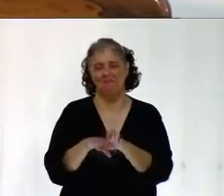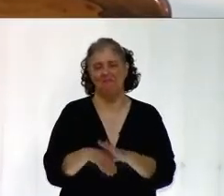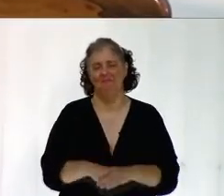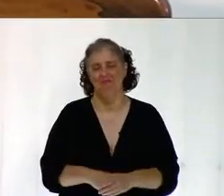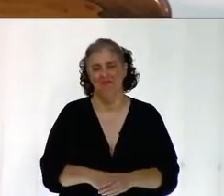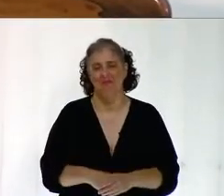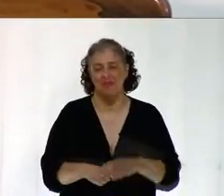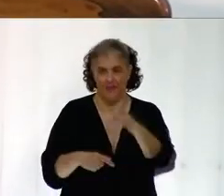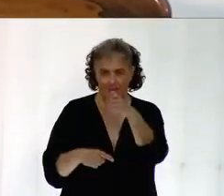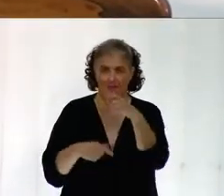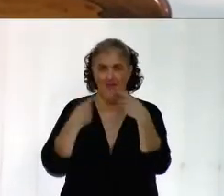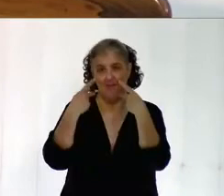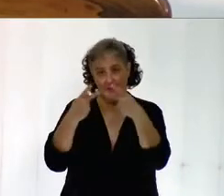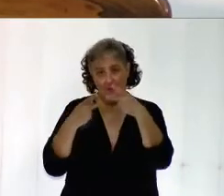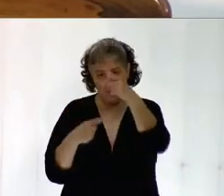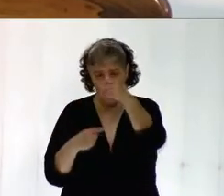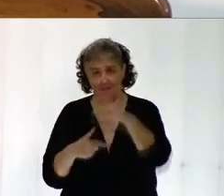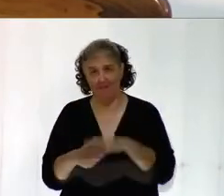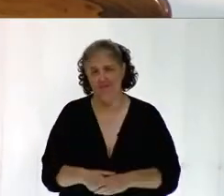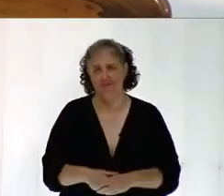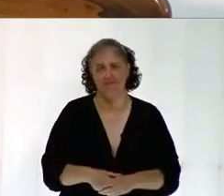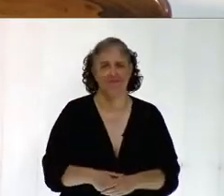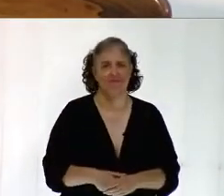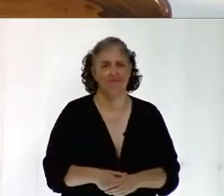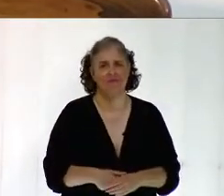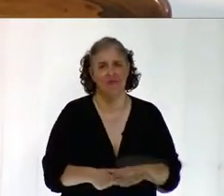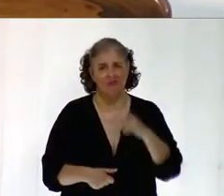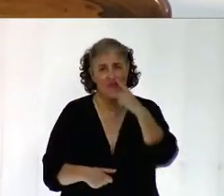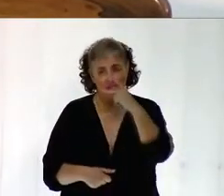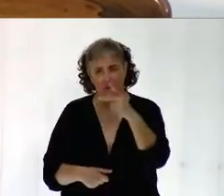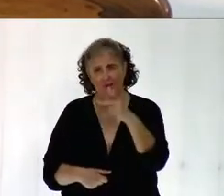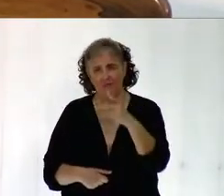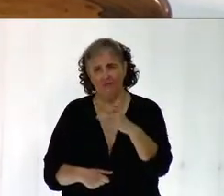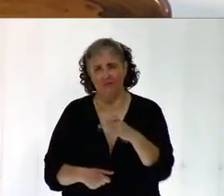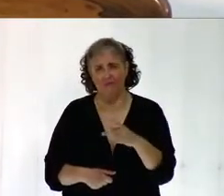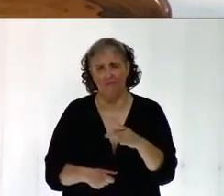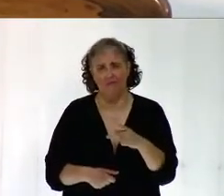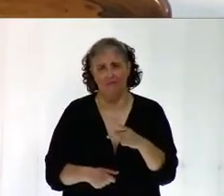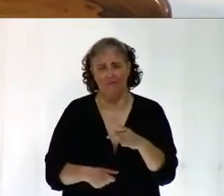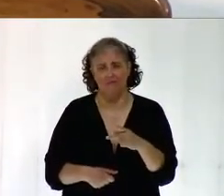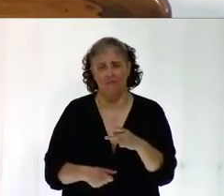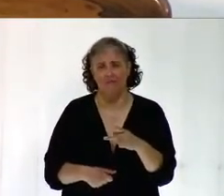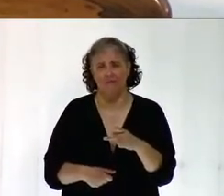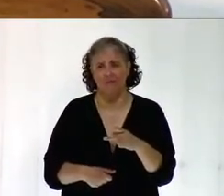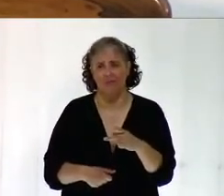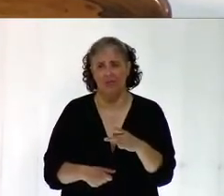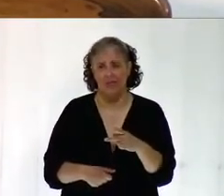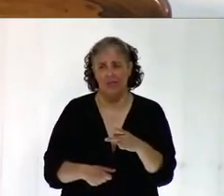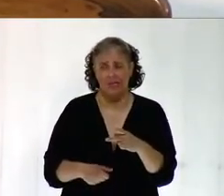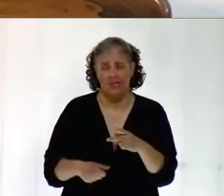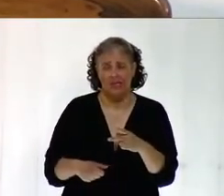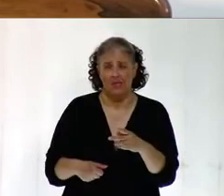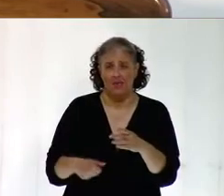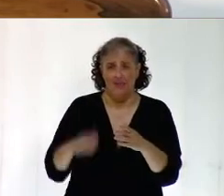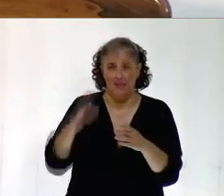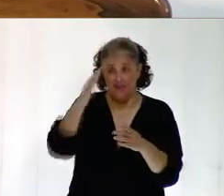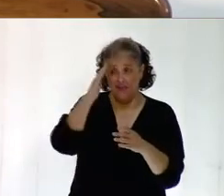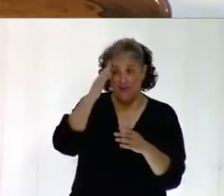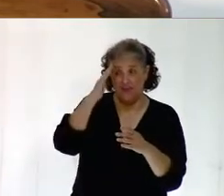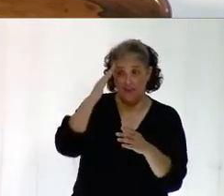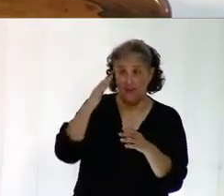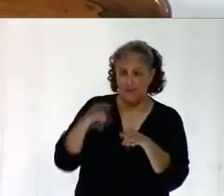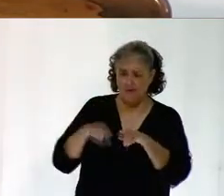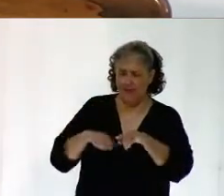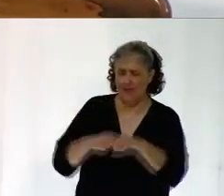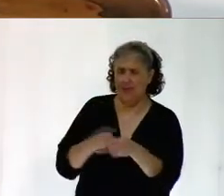dizer a você é mas preciso dizer mesmo negar a tentação e o tentador